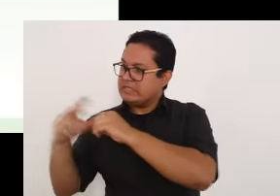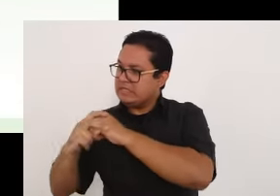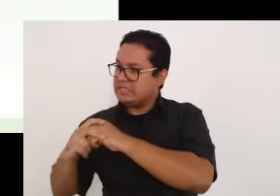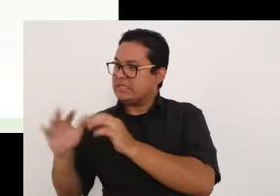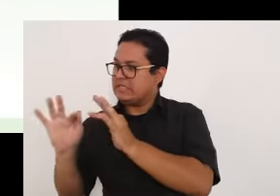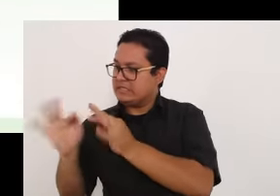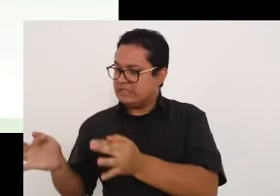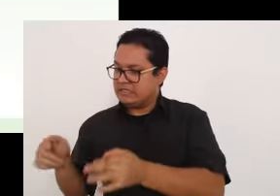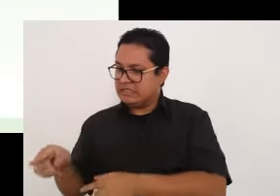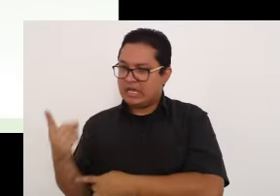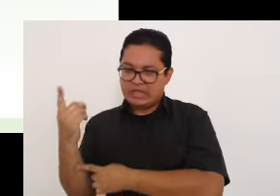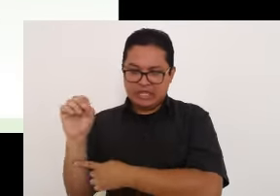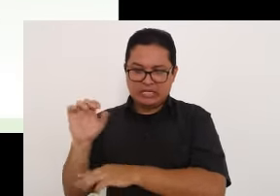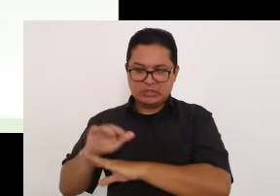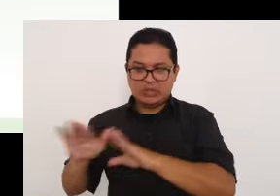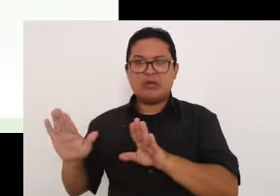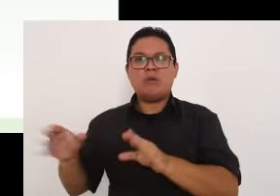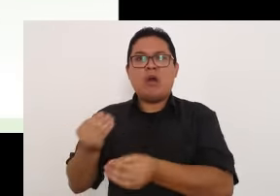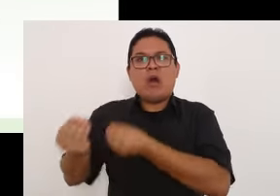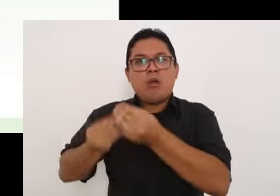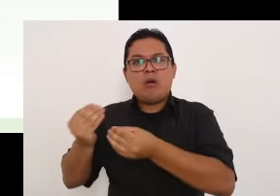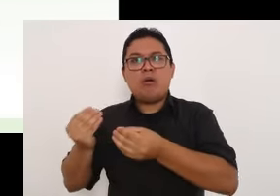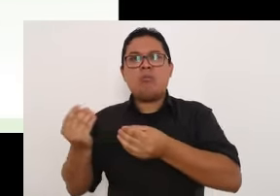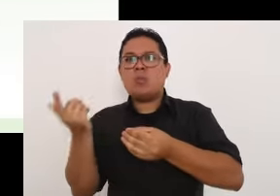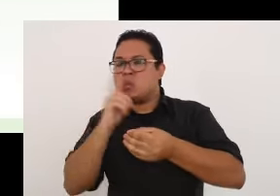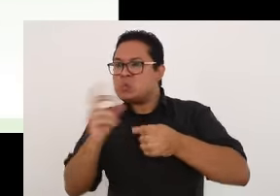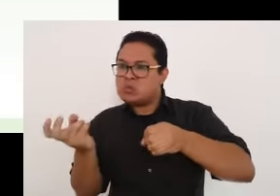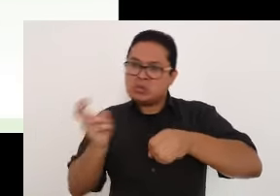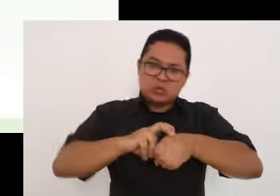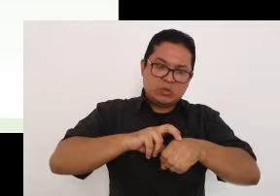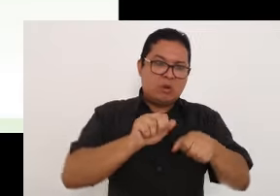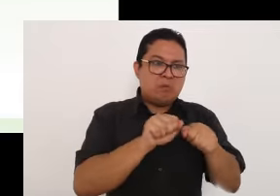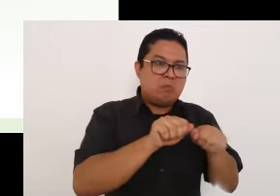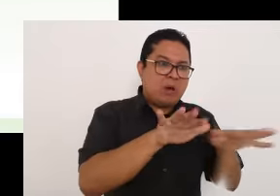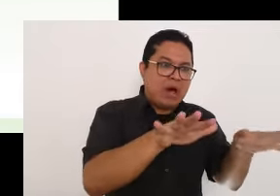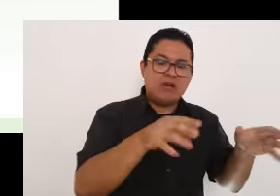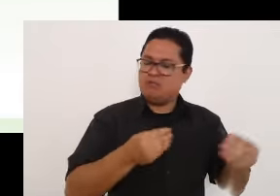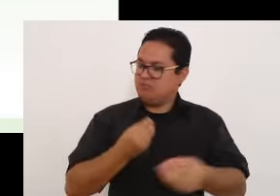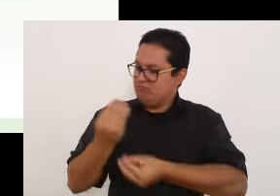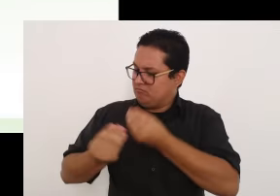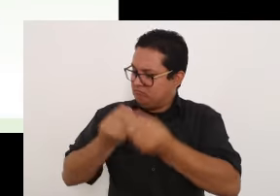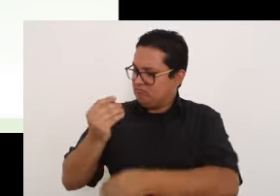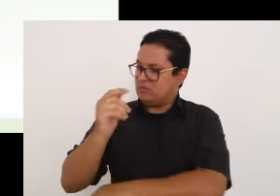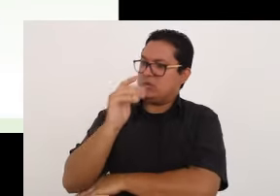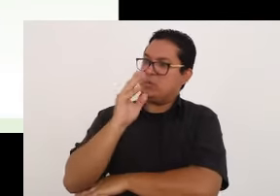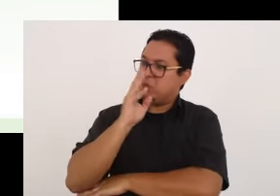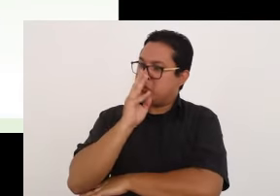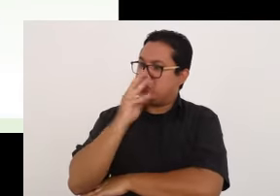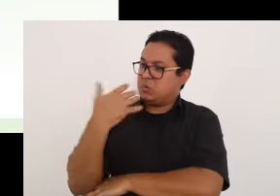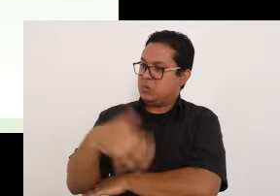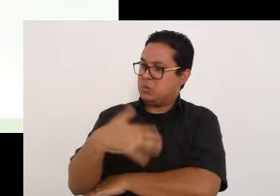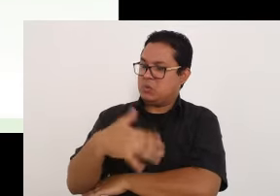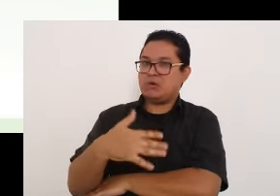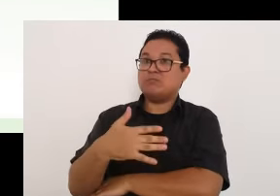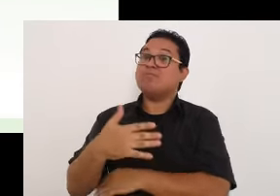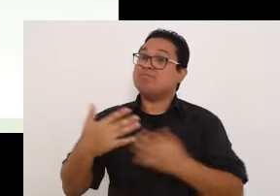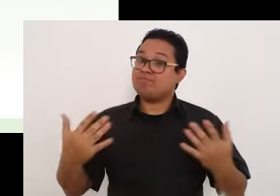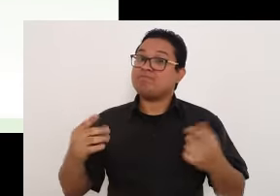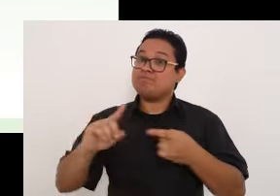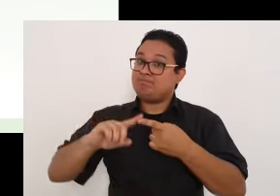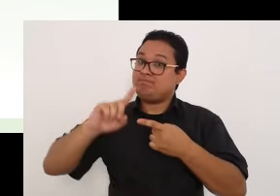esses poucos genes vão conseguir trabalhar e vão